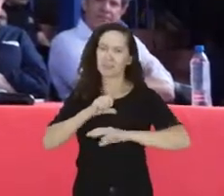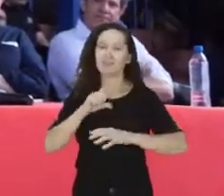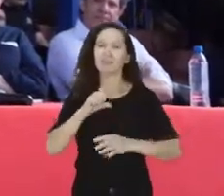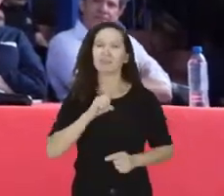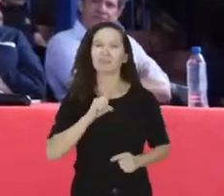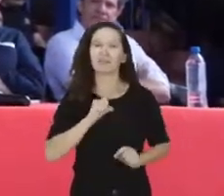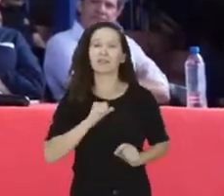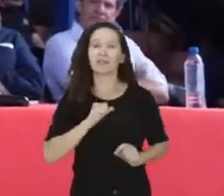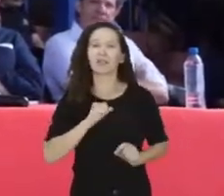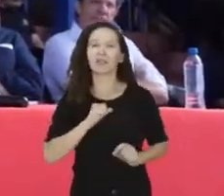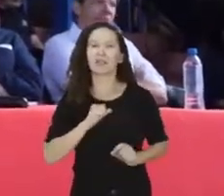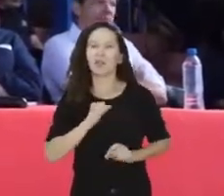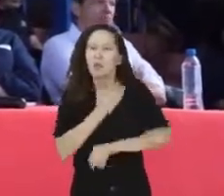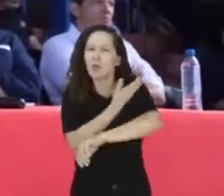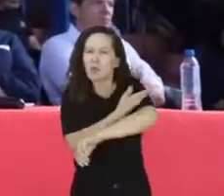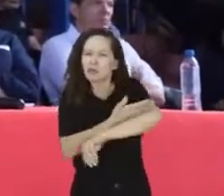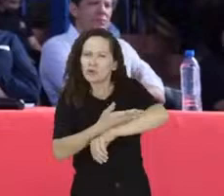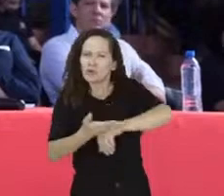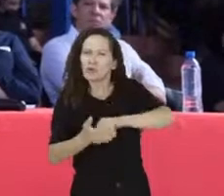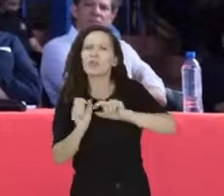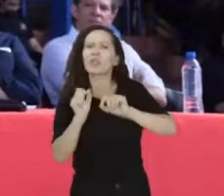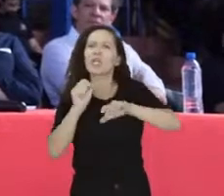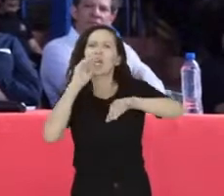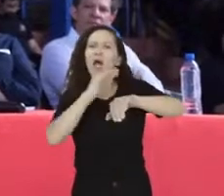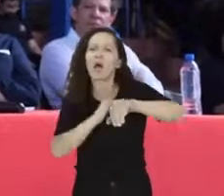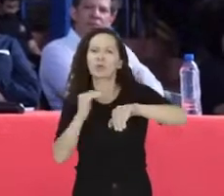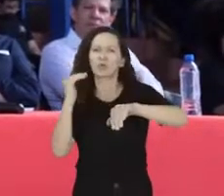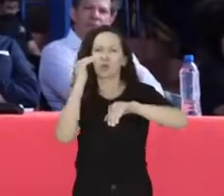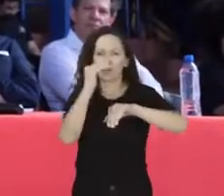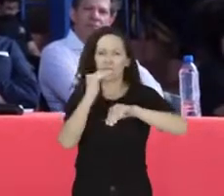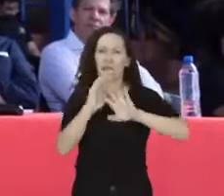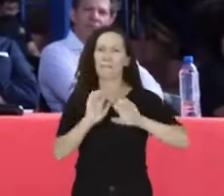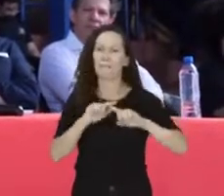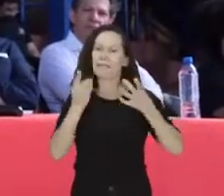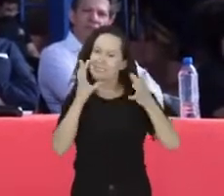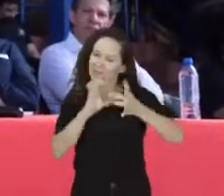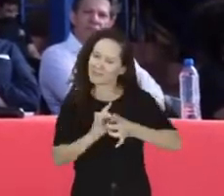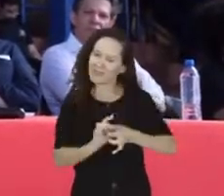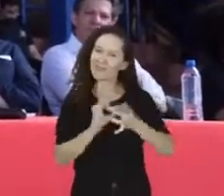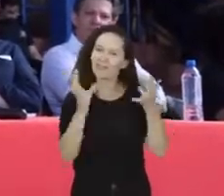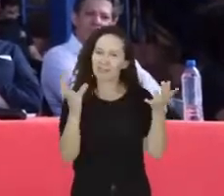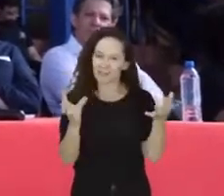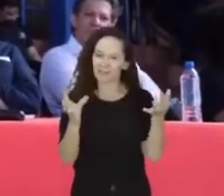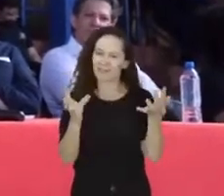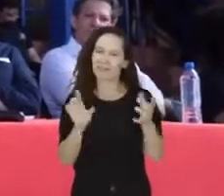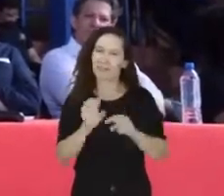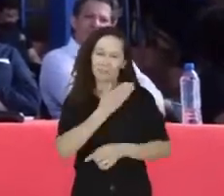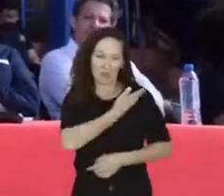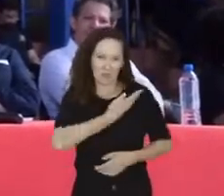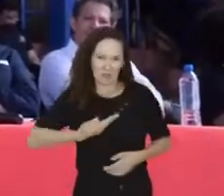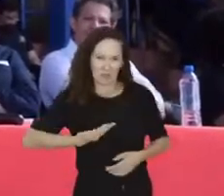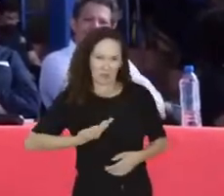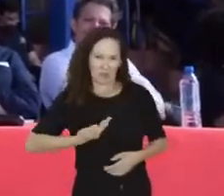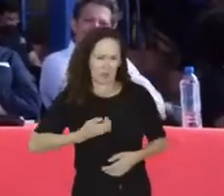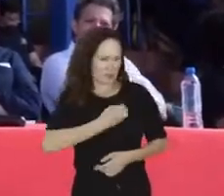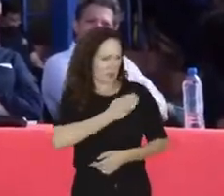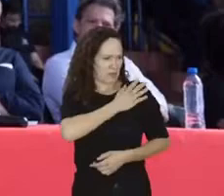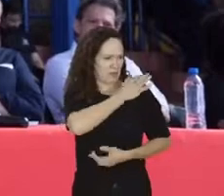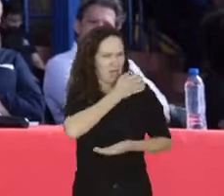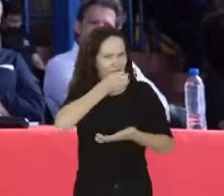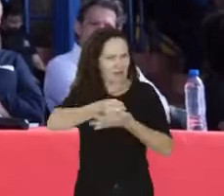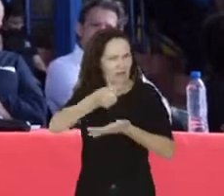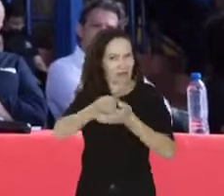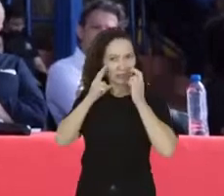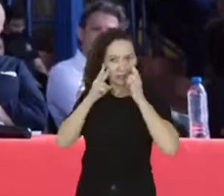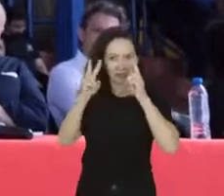teor emancipatório, criador e libertário. E, para um governo de traços tão autoritários como a gente tem visto